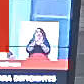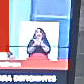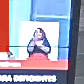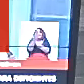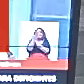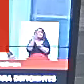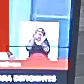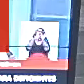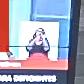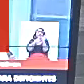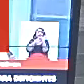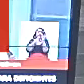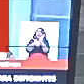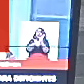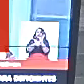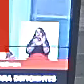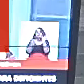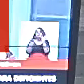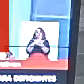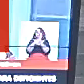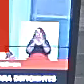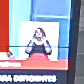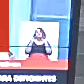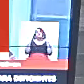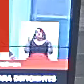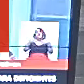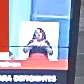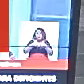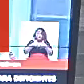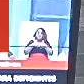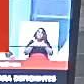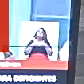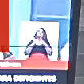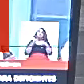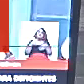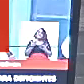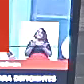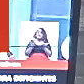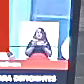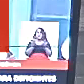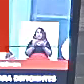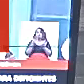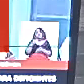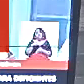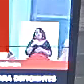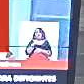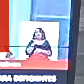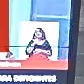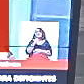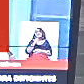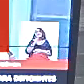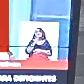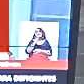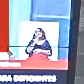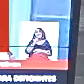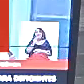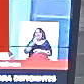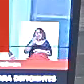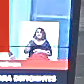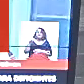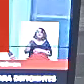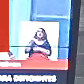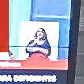tem autismo. Então, nós vamos buscar essa alternativa. Hoje faz via CEDESE, né? A nossa coordenadora do CAAD já foi, porque o carro